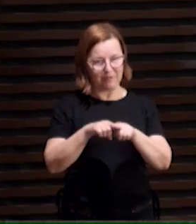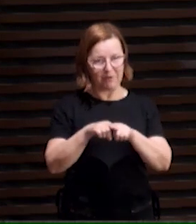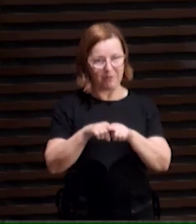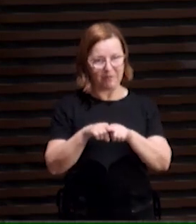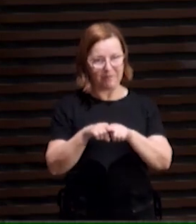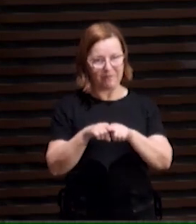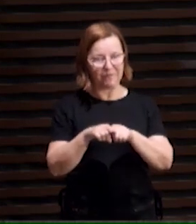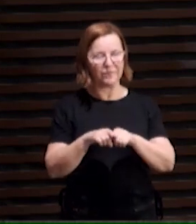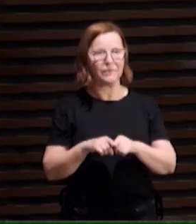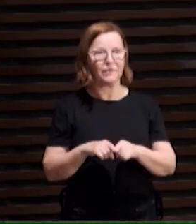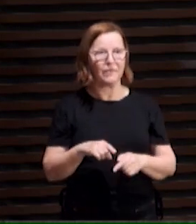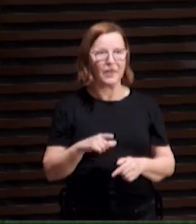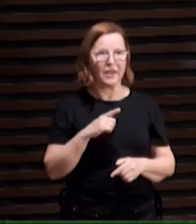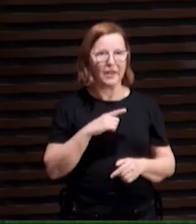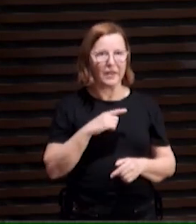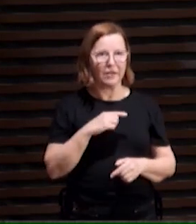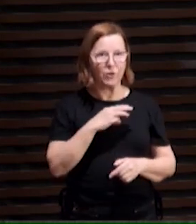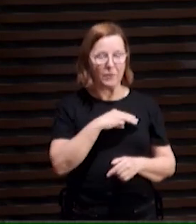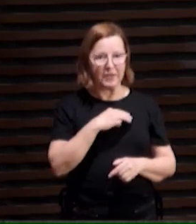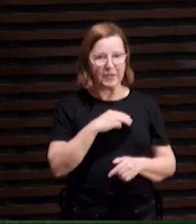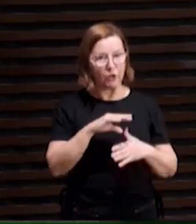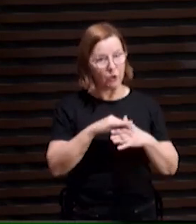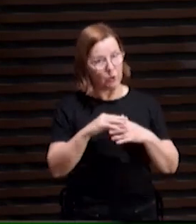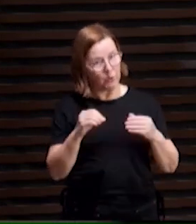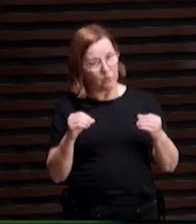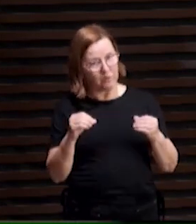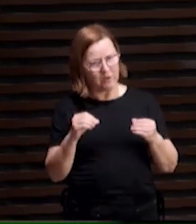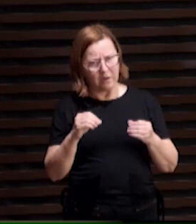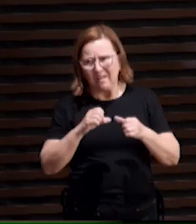E ele teve um ministério de cura excepcional.